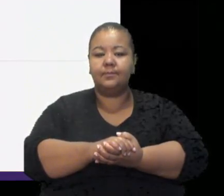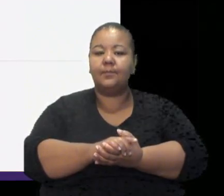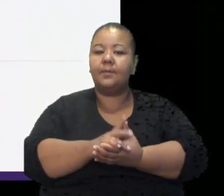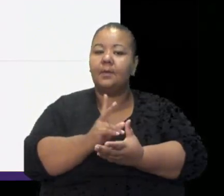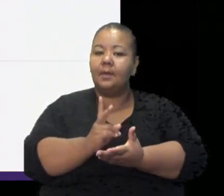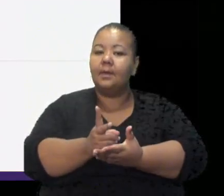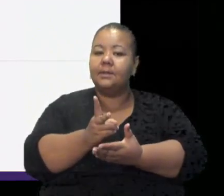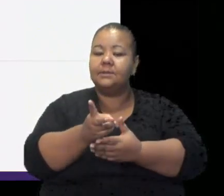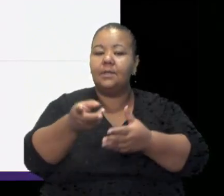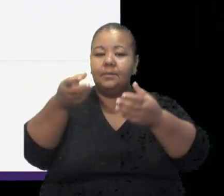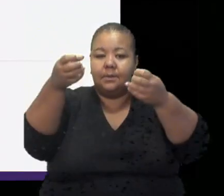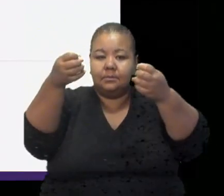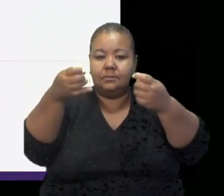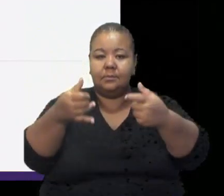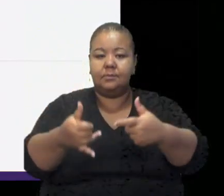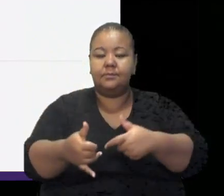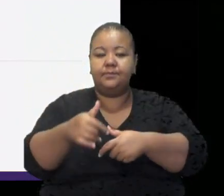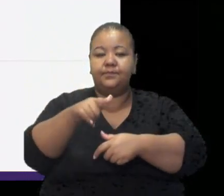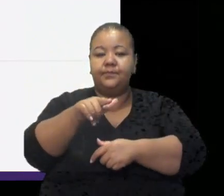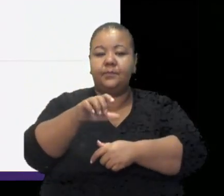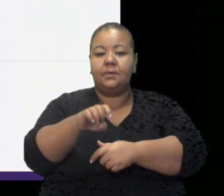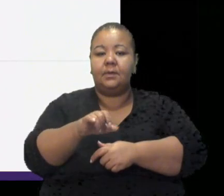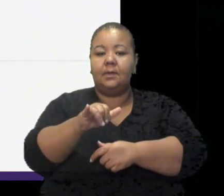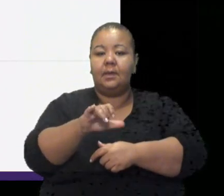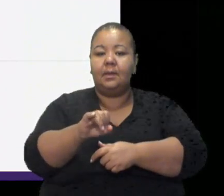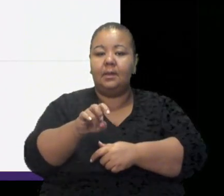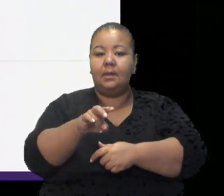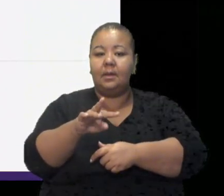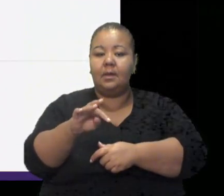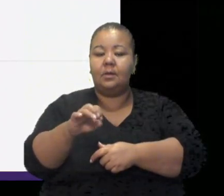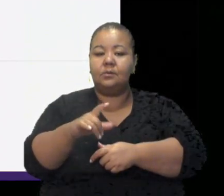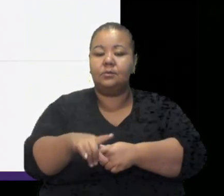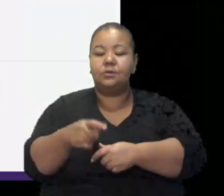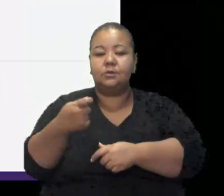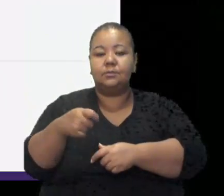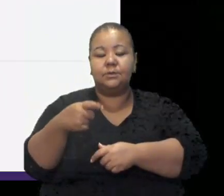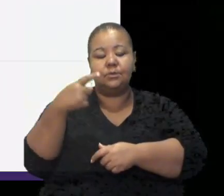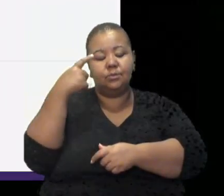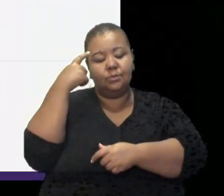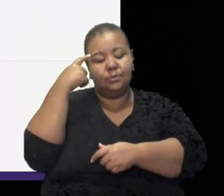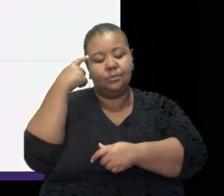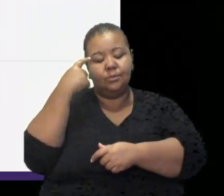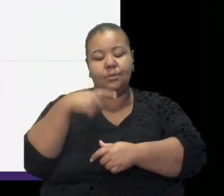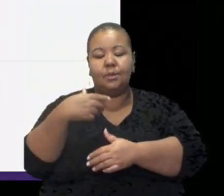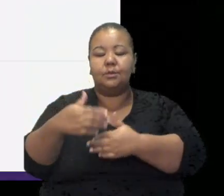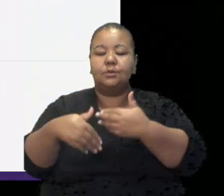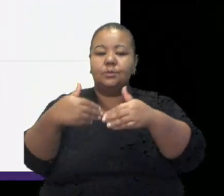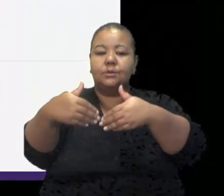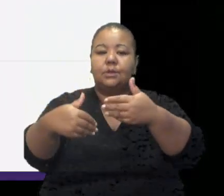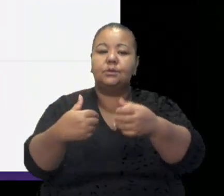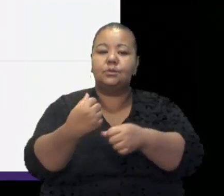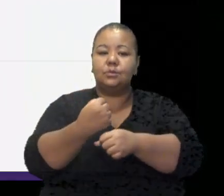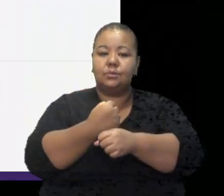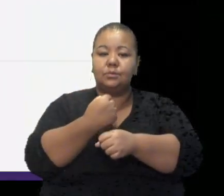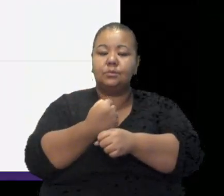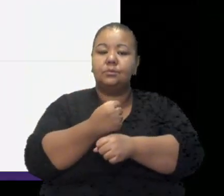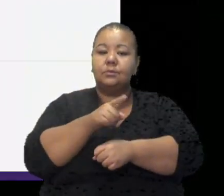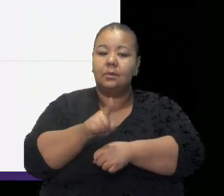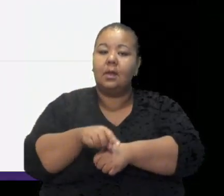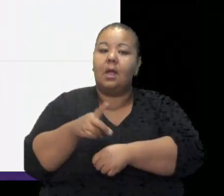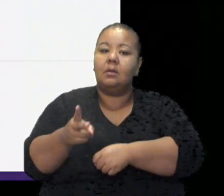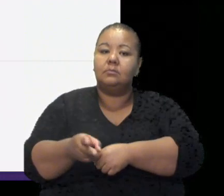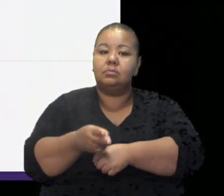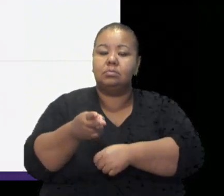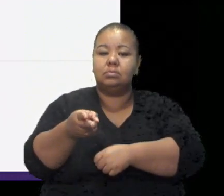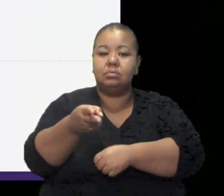Sempre que eu falo de layout, eu tenho que pensar que os processos de produção vão ser contínuos.